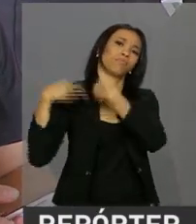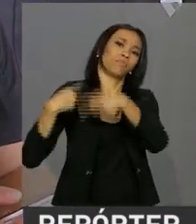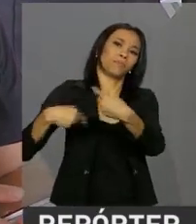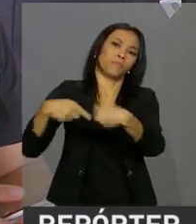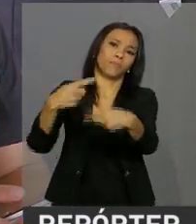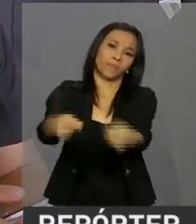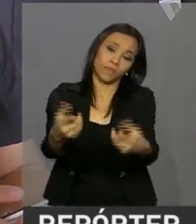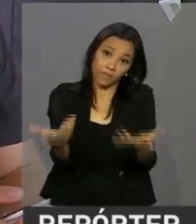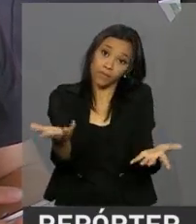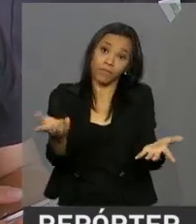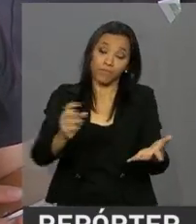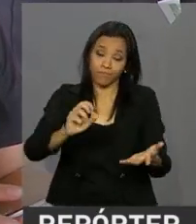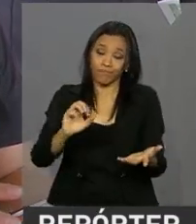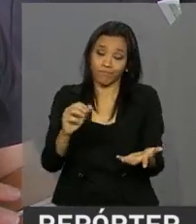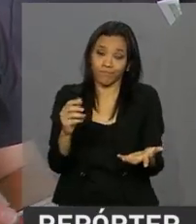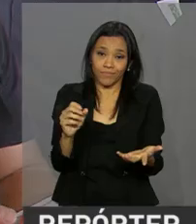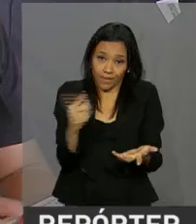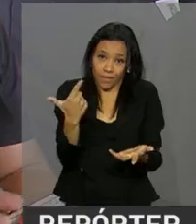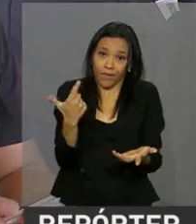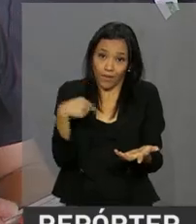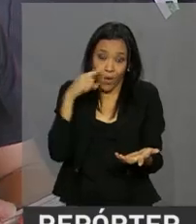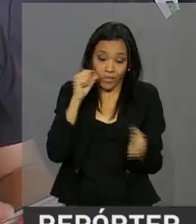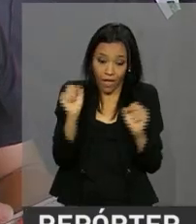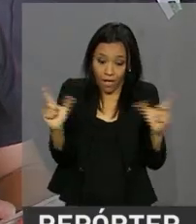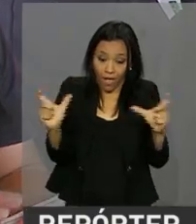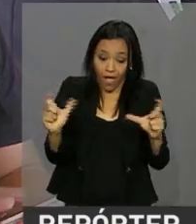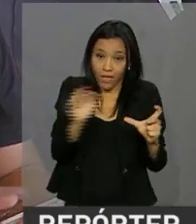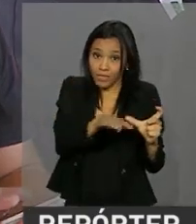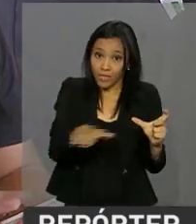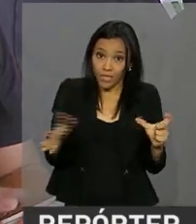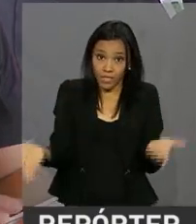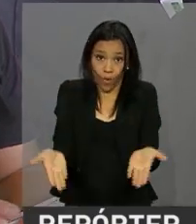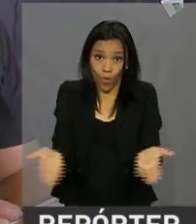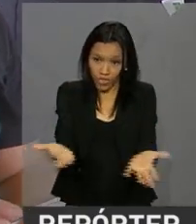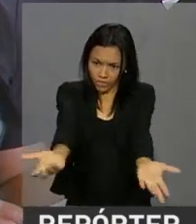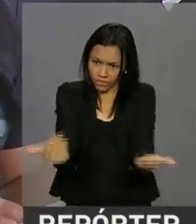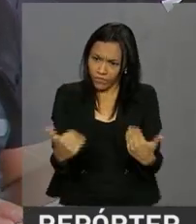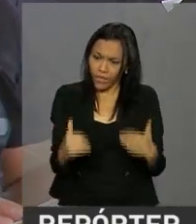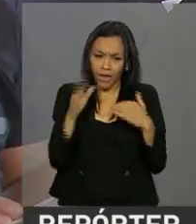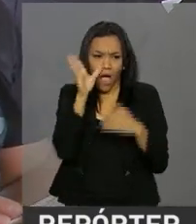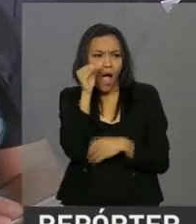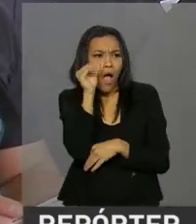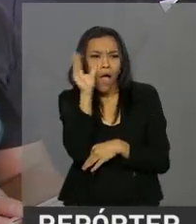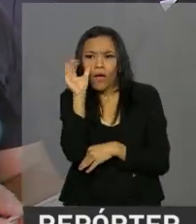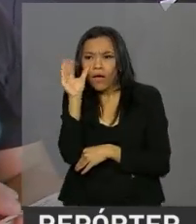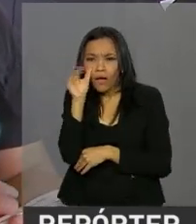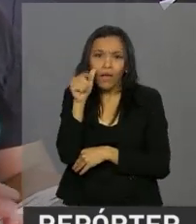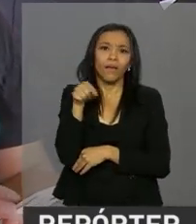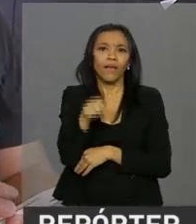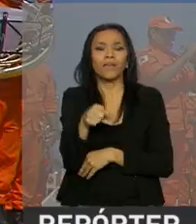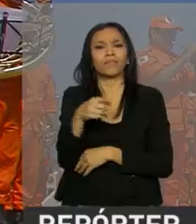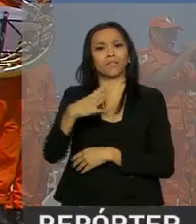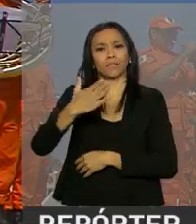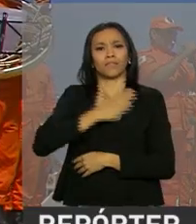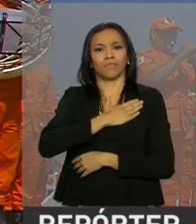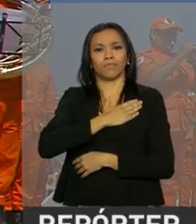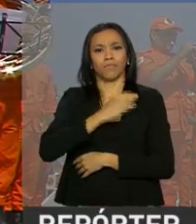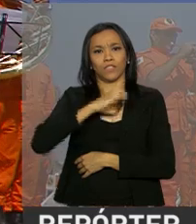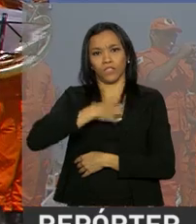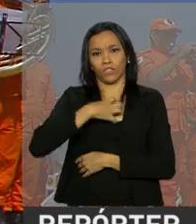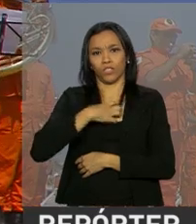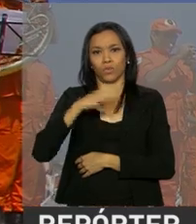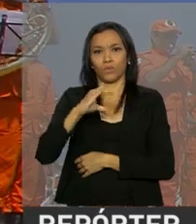óbvio do que nós despertarmos na criança de hoje, a criança que vem à praça participar da atividade, desse lado cívico.